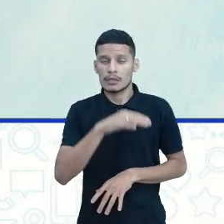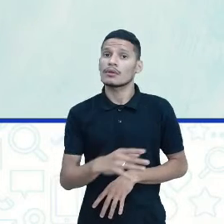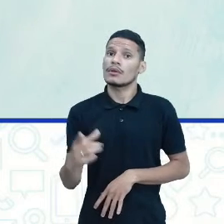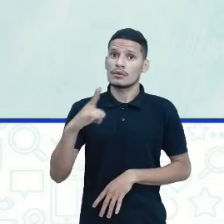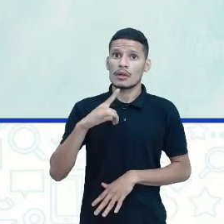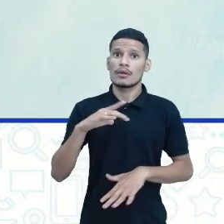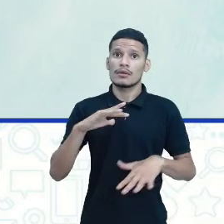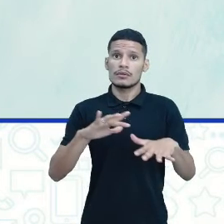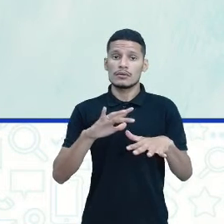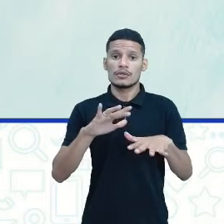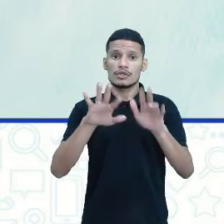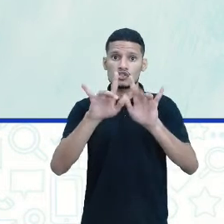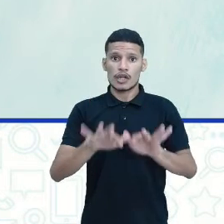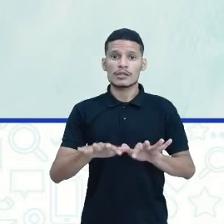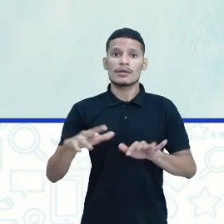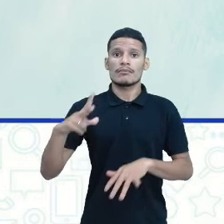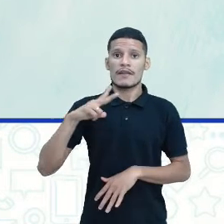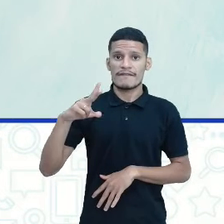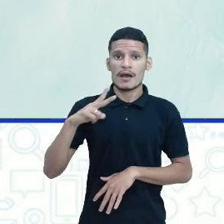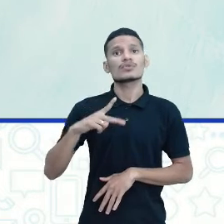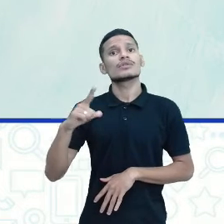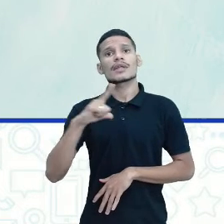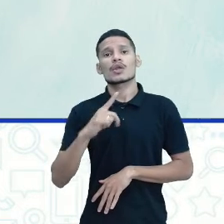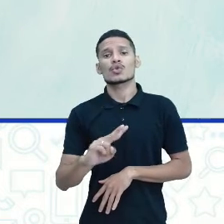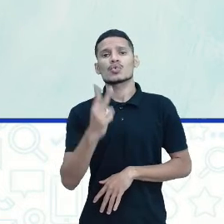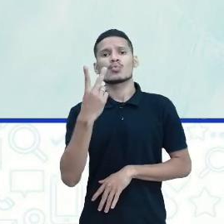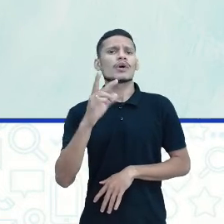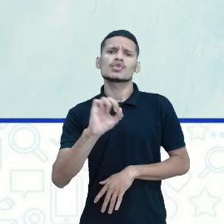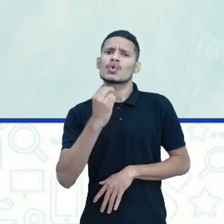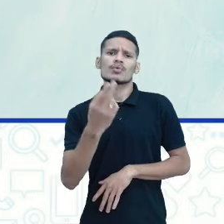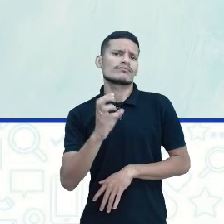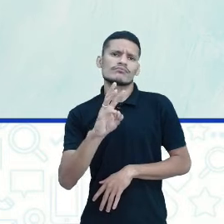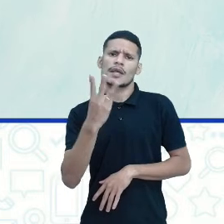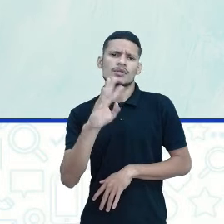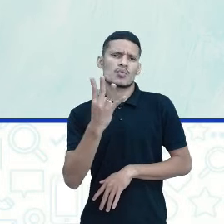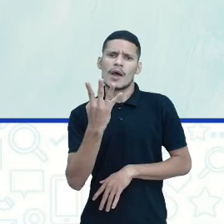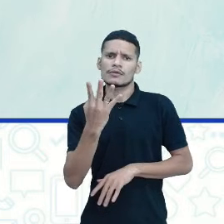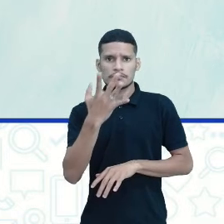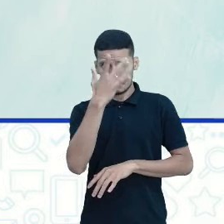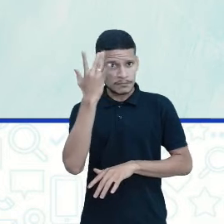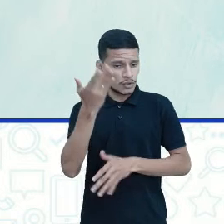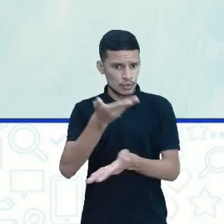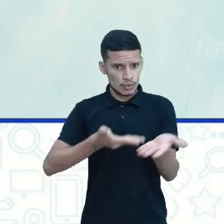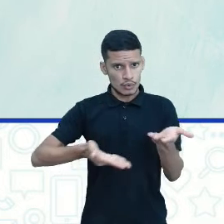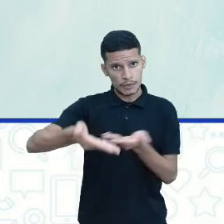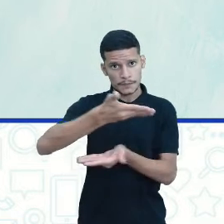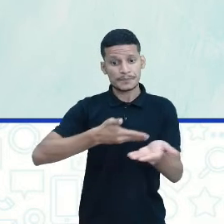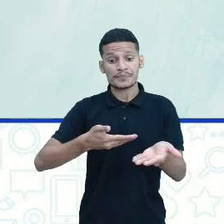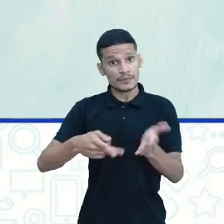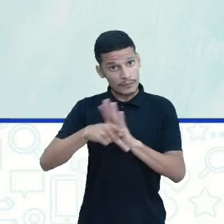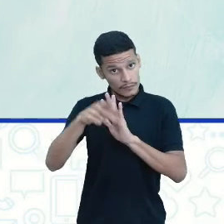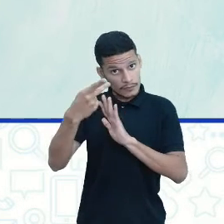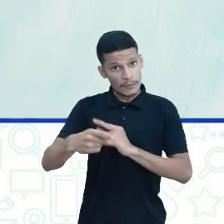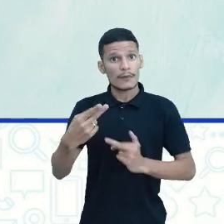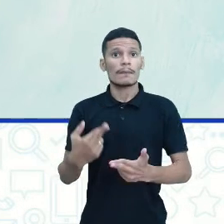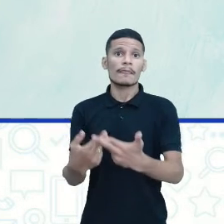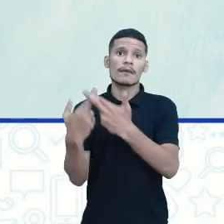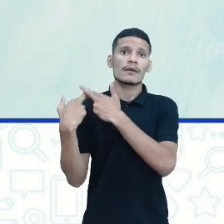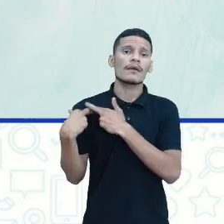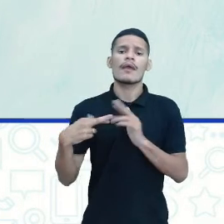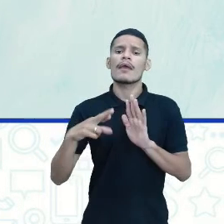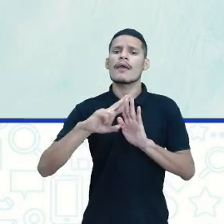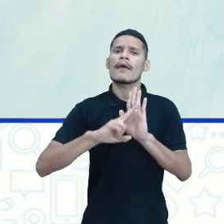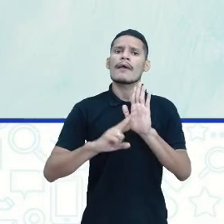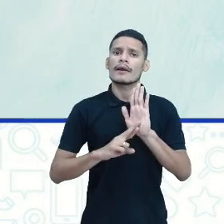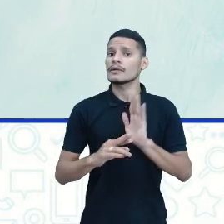privado, que é aquele que se realiza entre 2 ou mais pessoas e elas mesmas que são responsáveis pela definição das regras. Então,